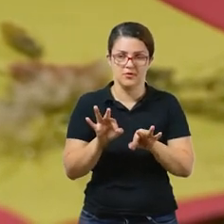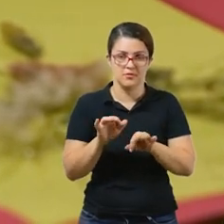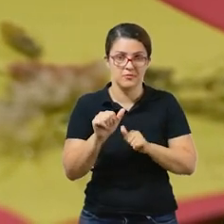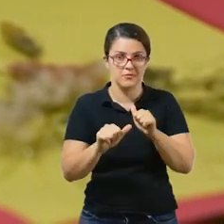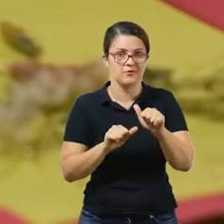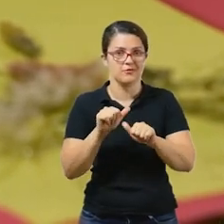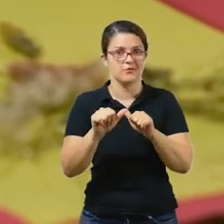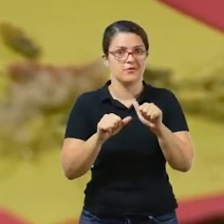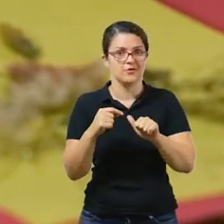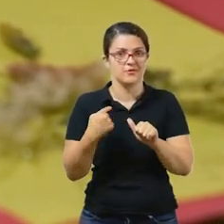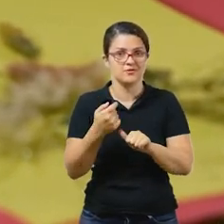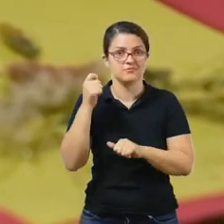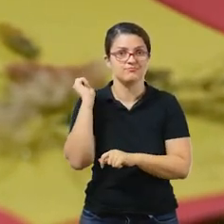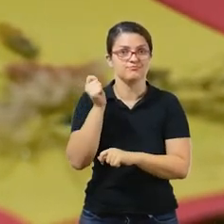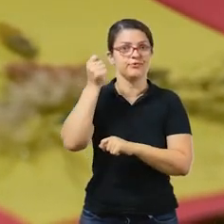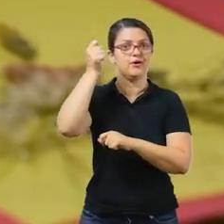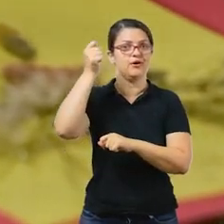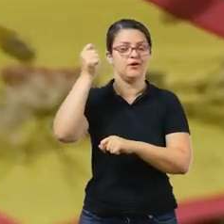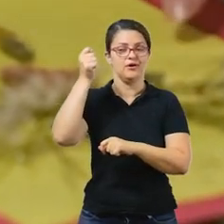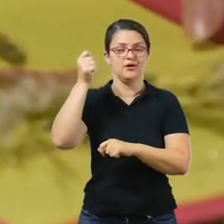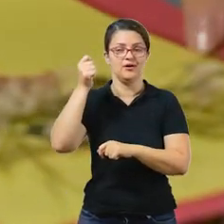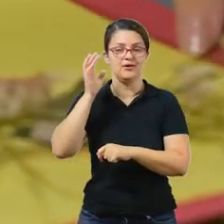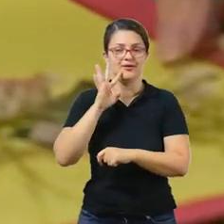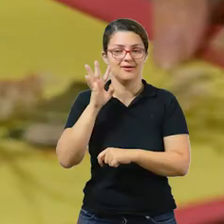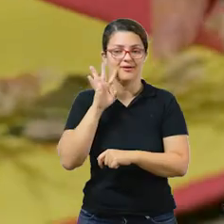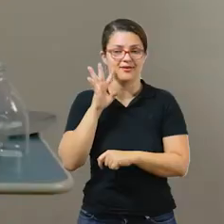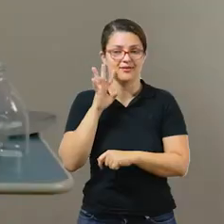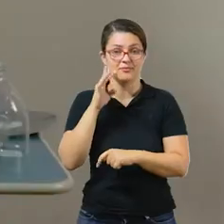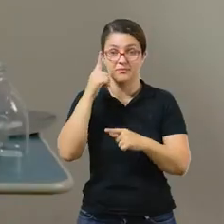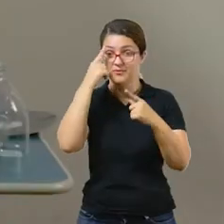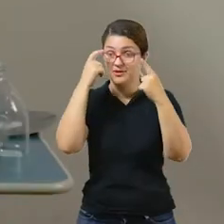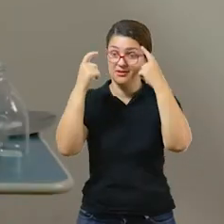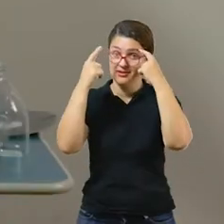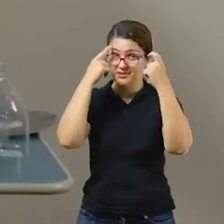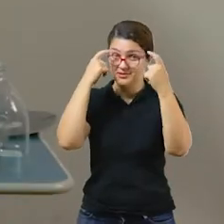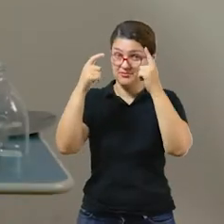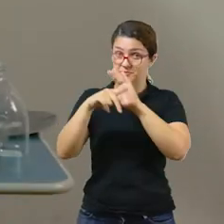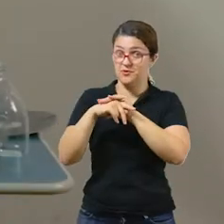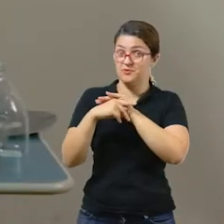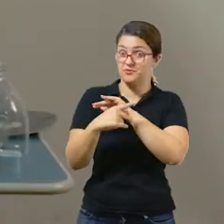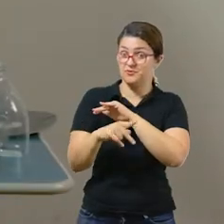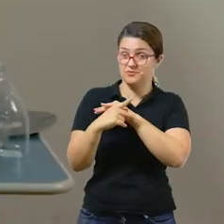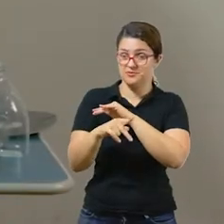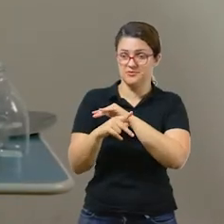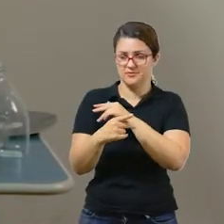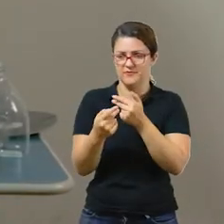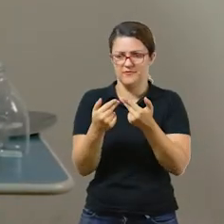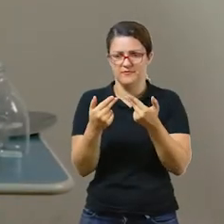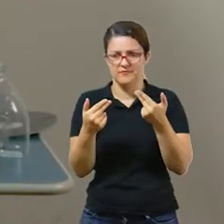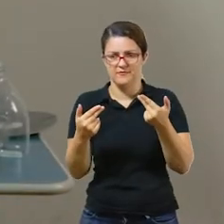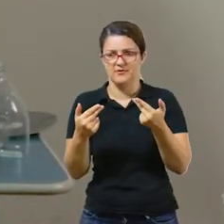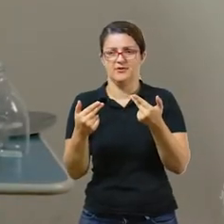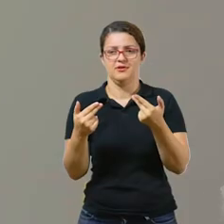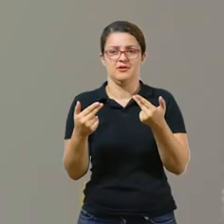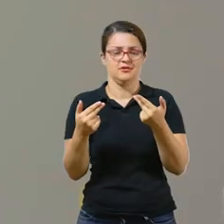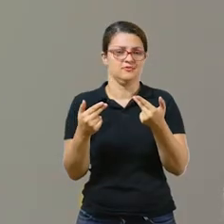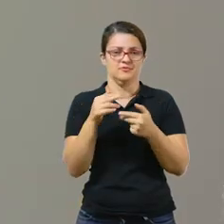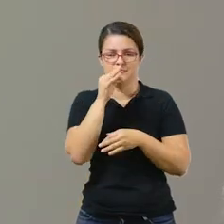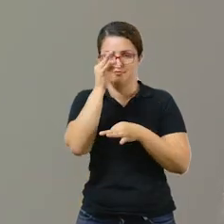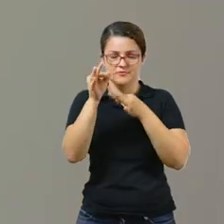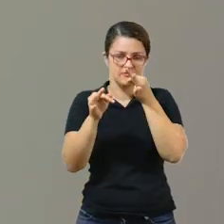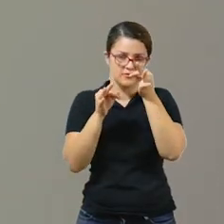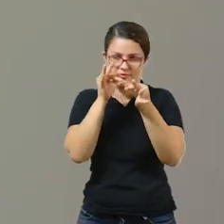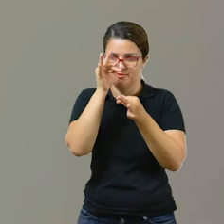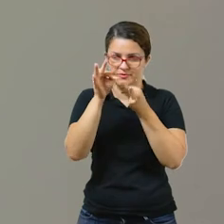nossa sininho. Olha que linda que ela fica. Usem a criatividade de vocês em diversos tipos de folhinhas,